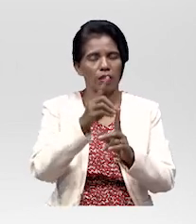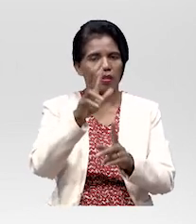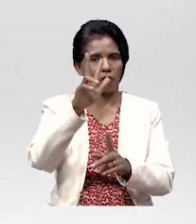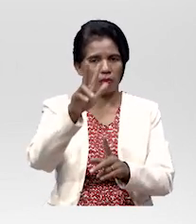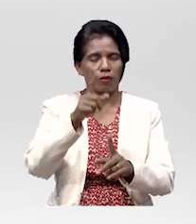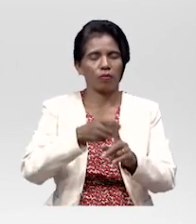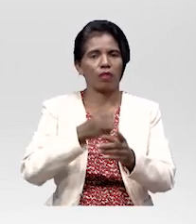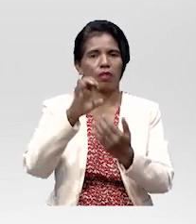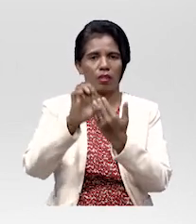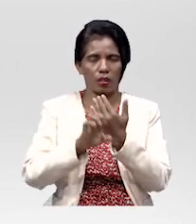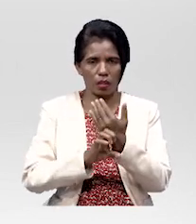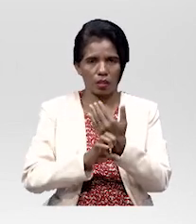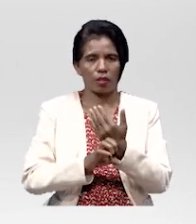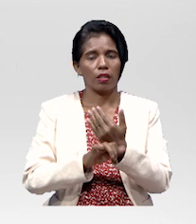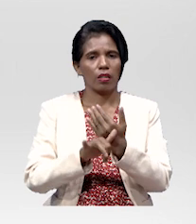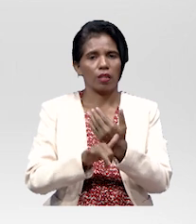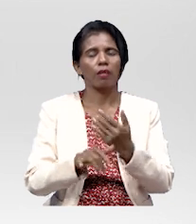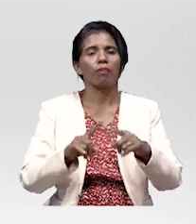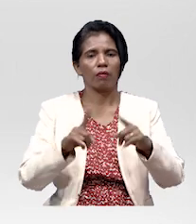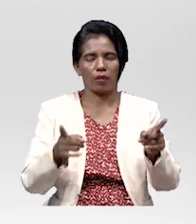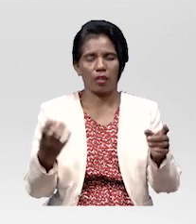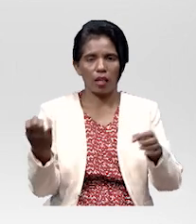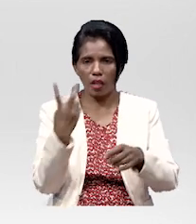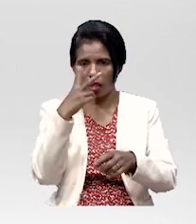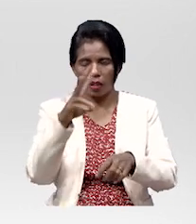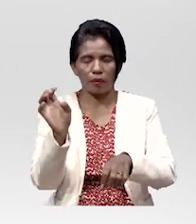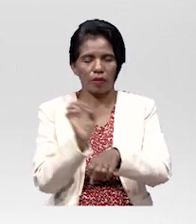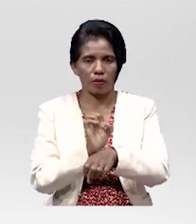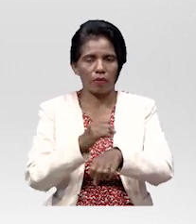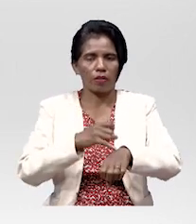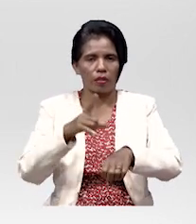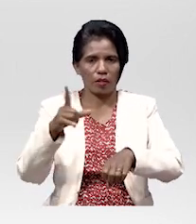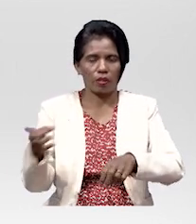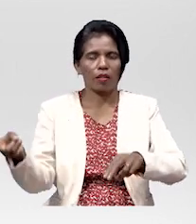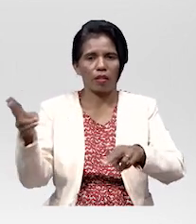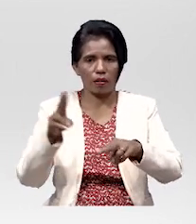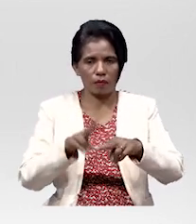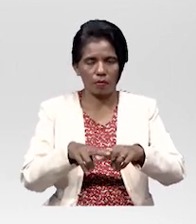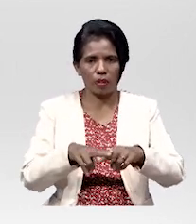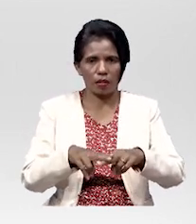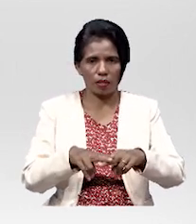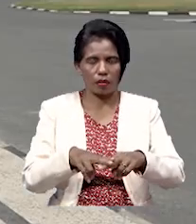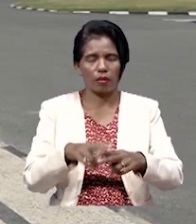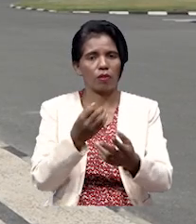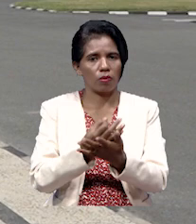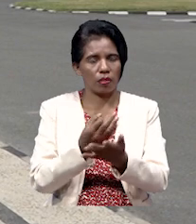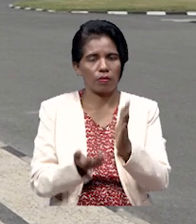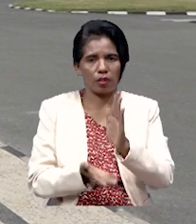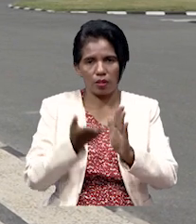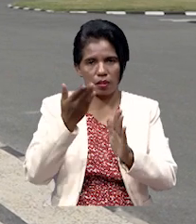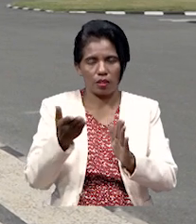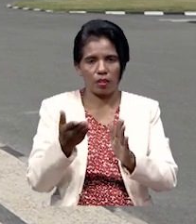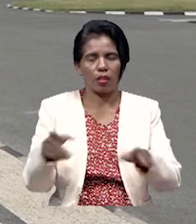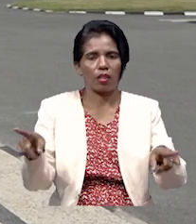Fulan Janeiro. Mas bem, hareba situação econômica internacional no aumento substancial da taxa inflação nian,